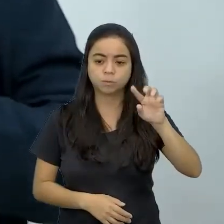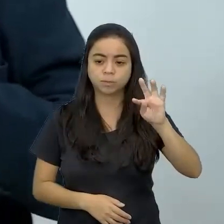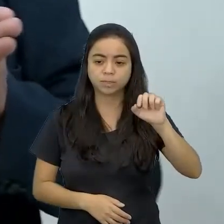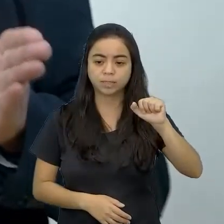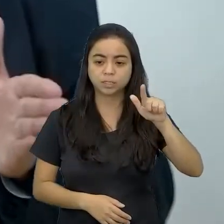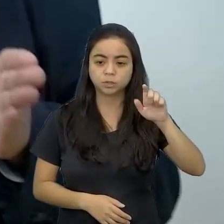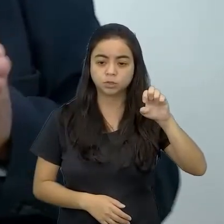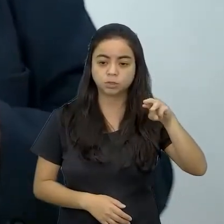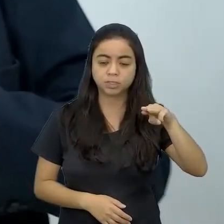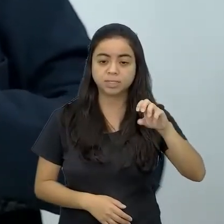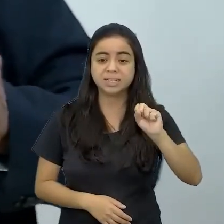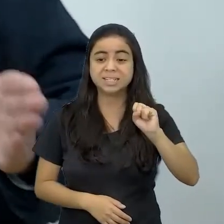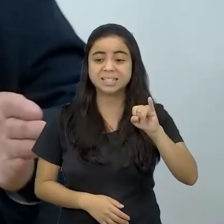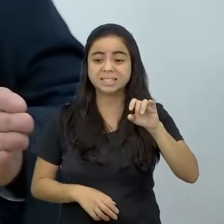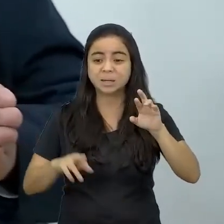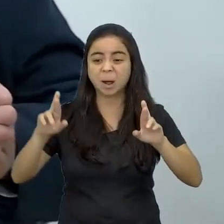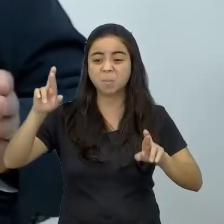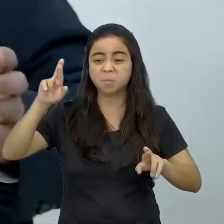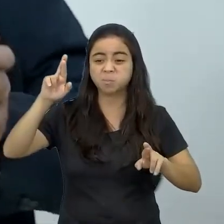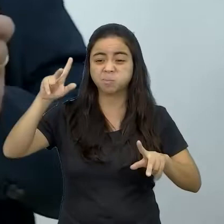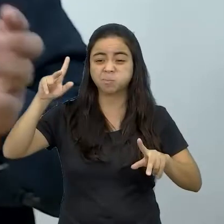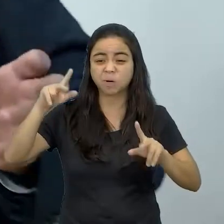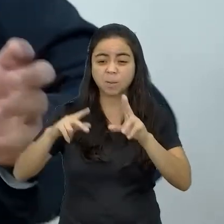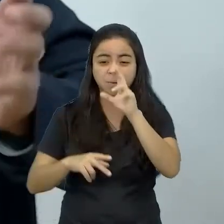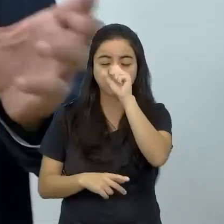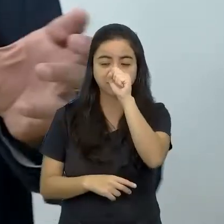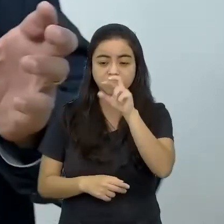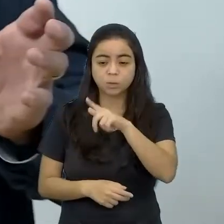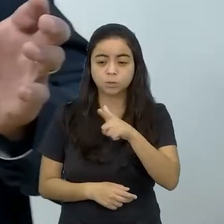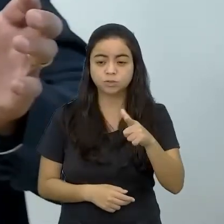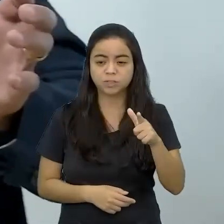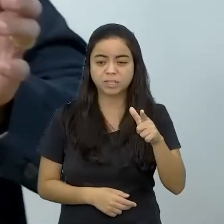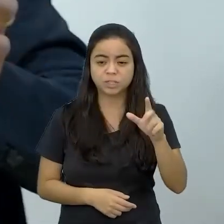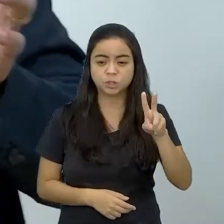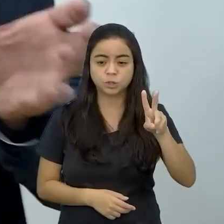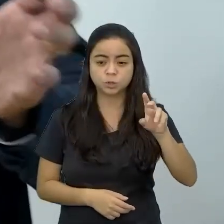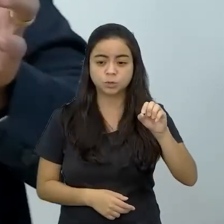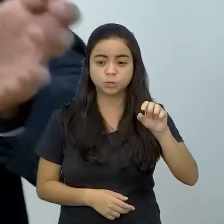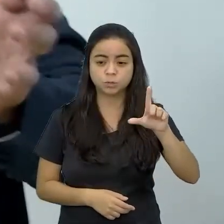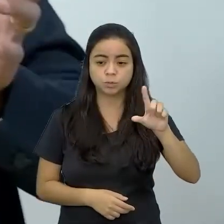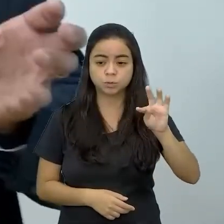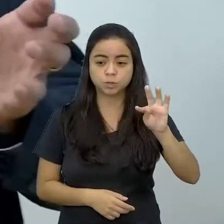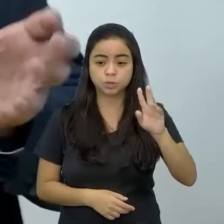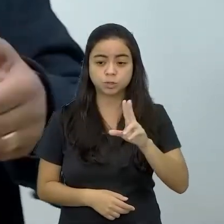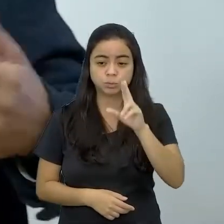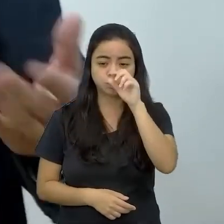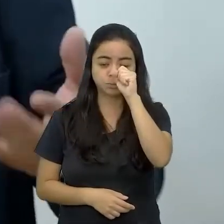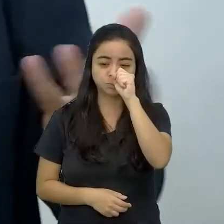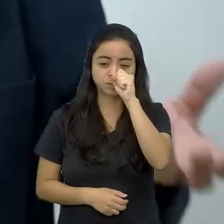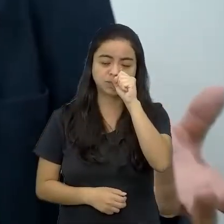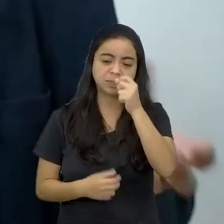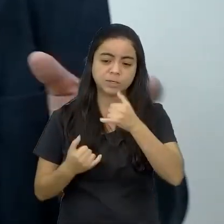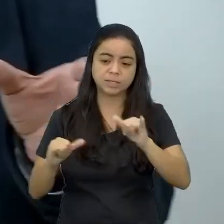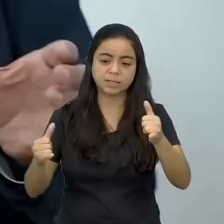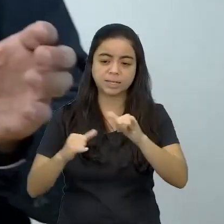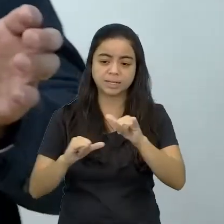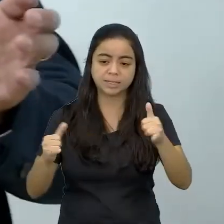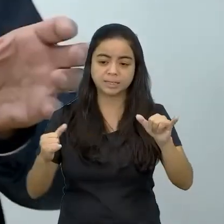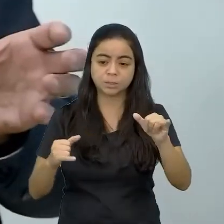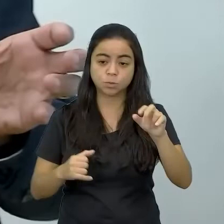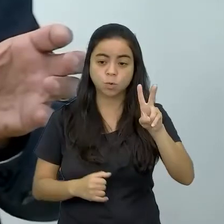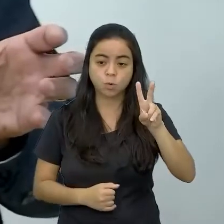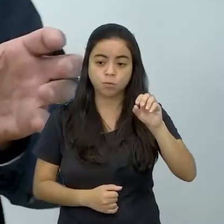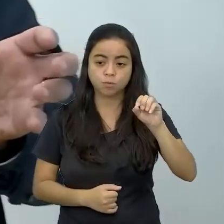estabelecer uma diferença de potencial uma diferença de volts de potencial elétrico que é medida em volts